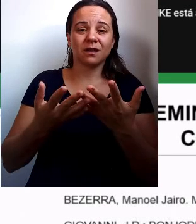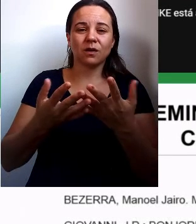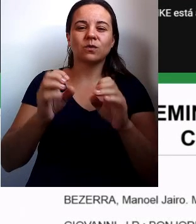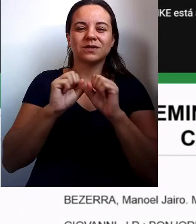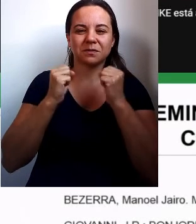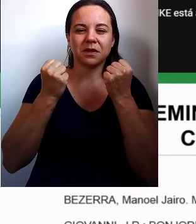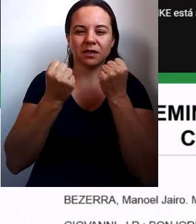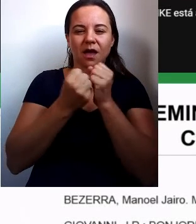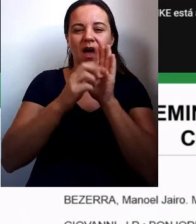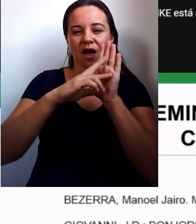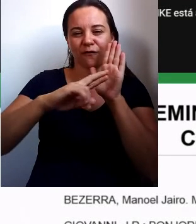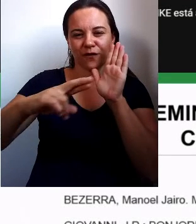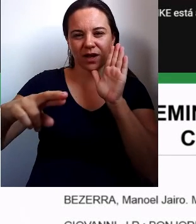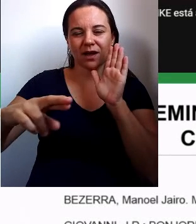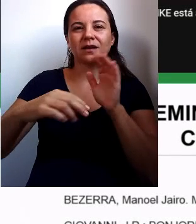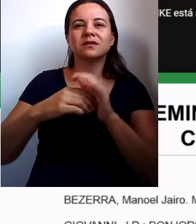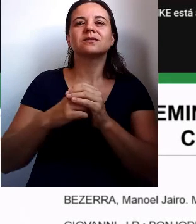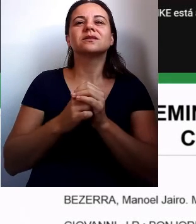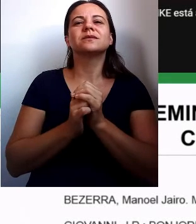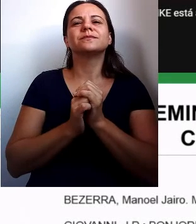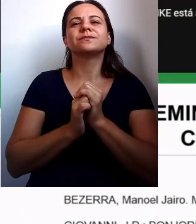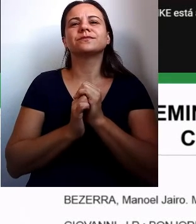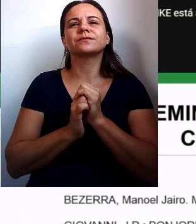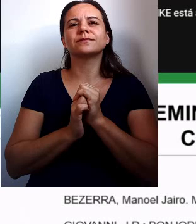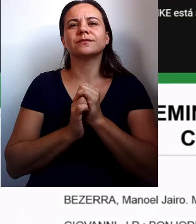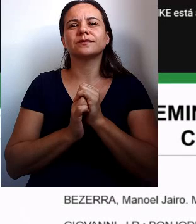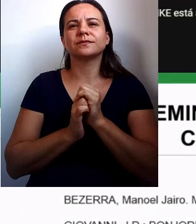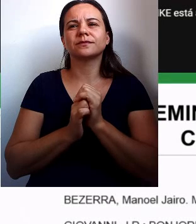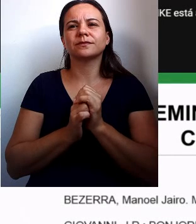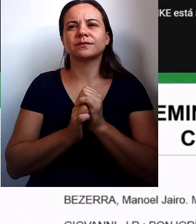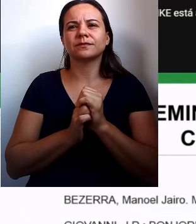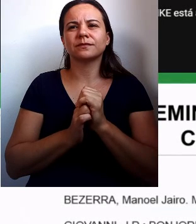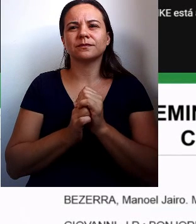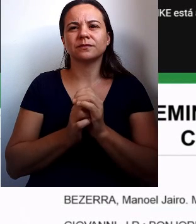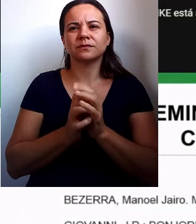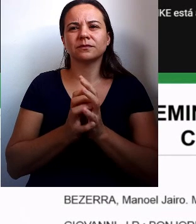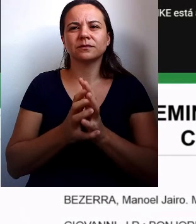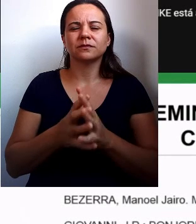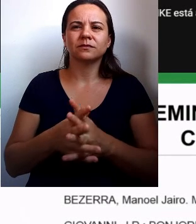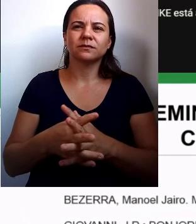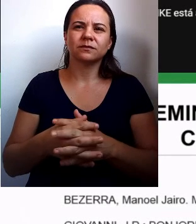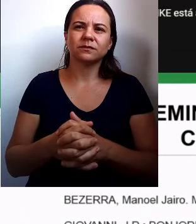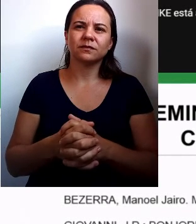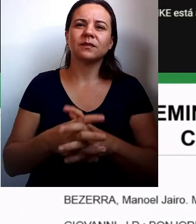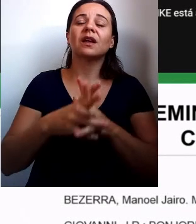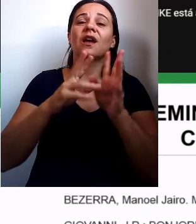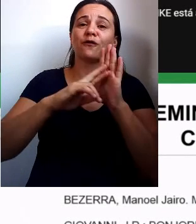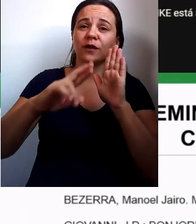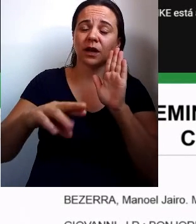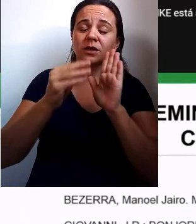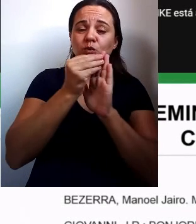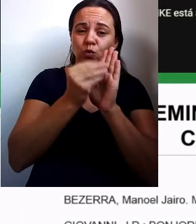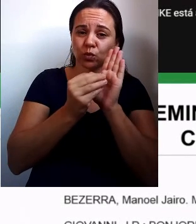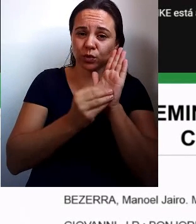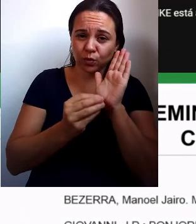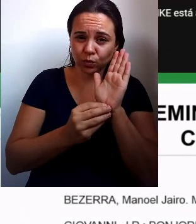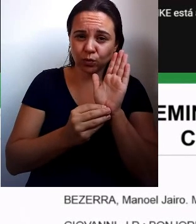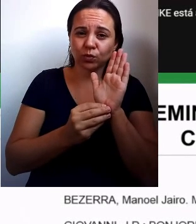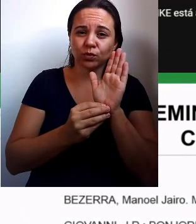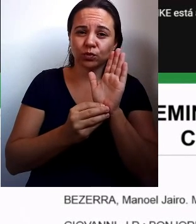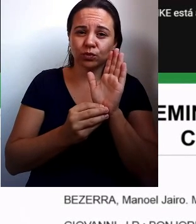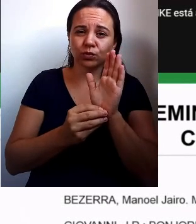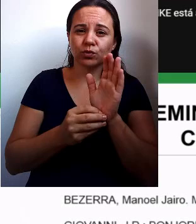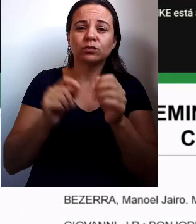Então aqui vai nossas referências, né? Temos referências desde da parte de conteúdos